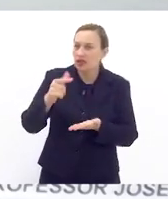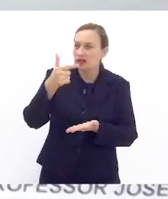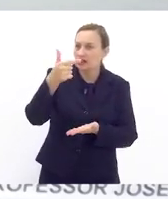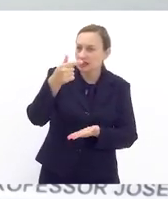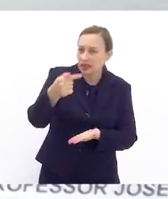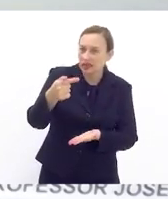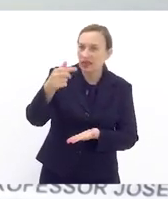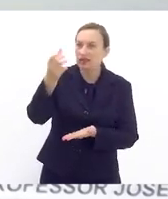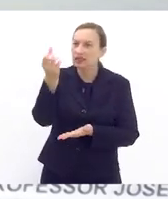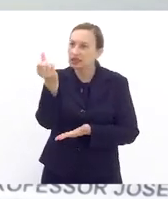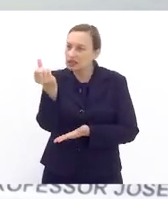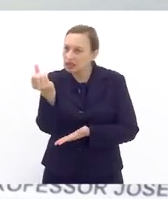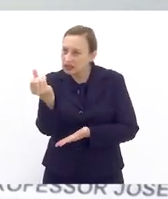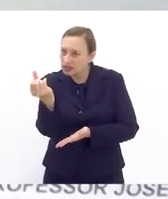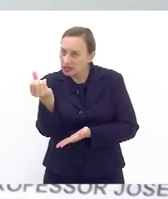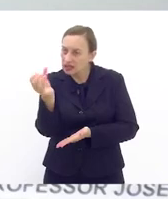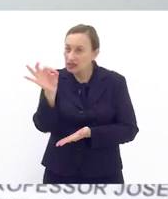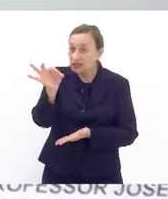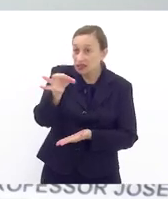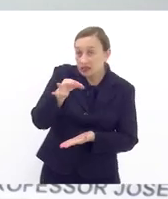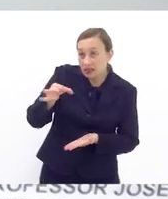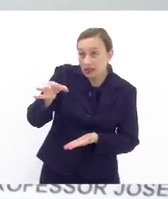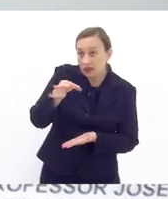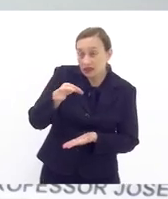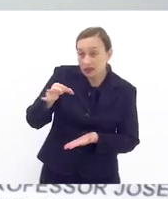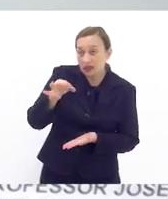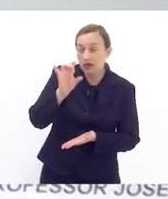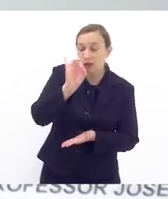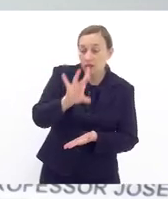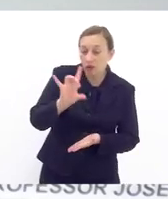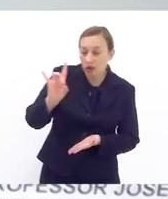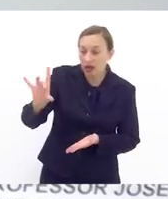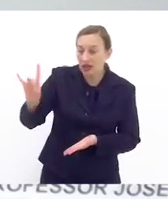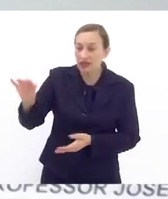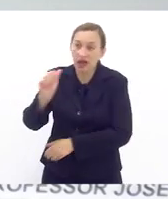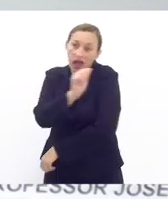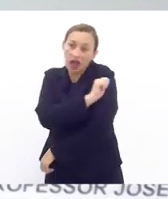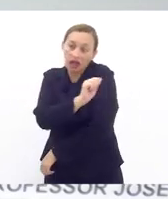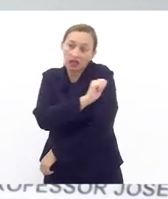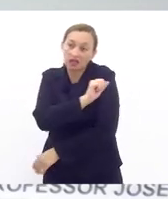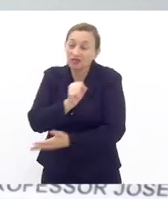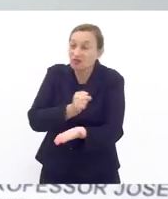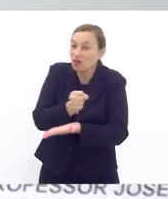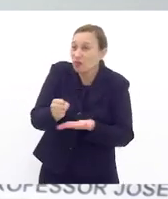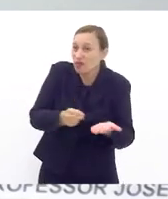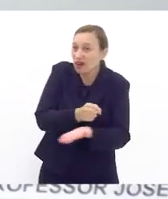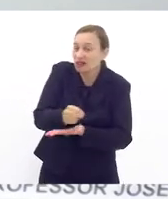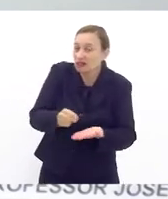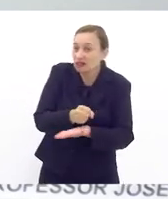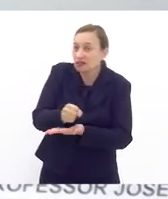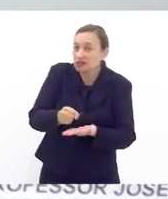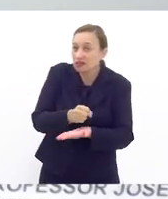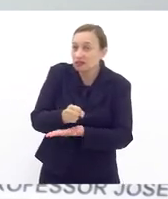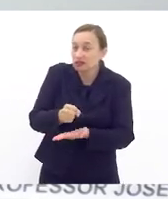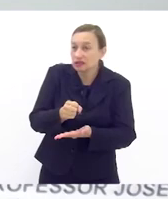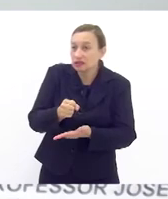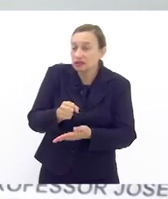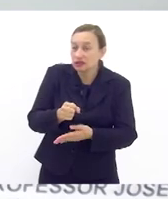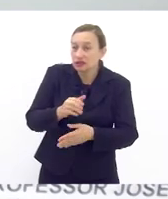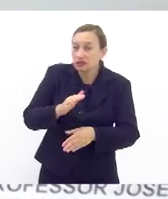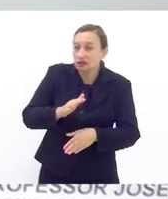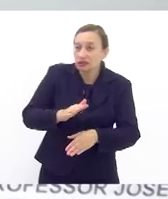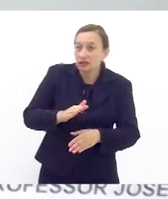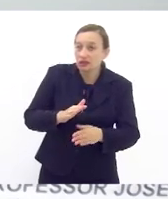76 centavos por aluno tornando por base o senso de maio de